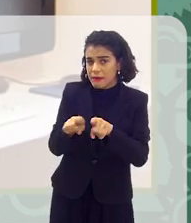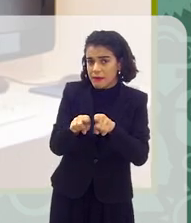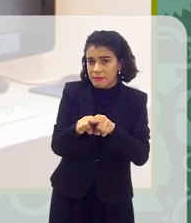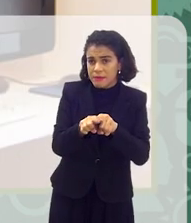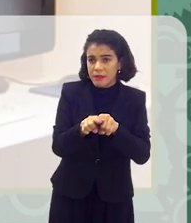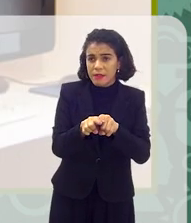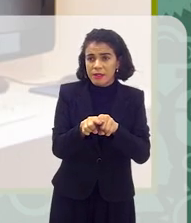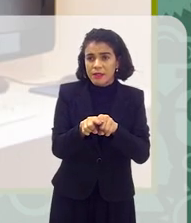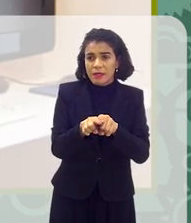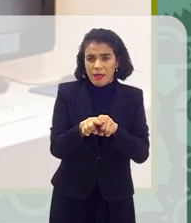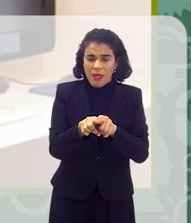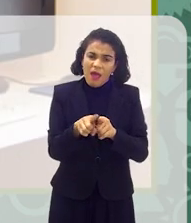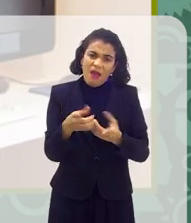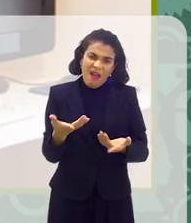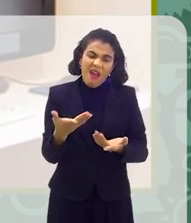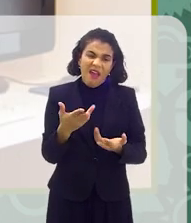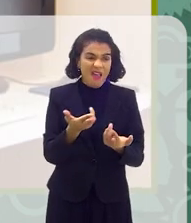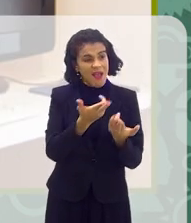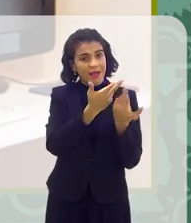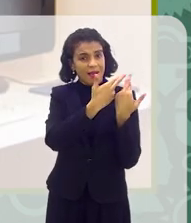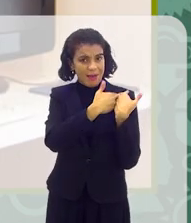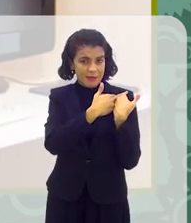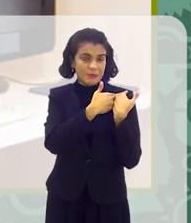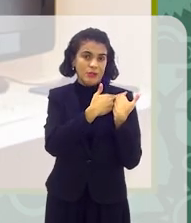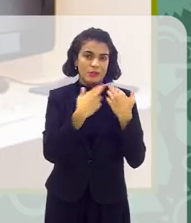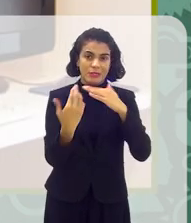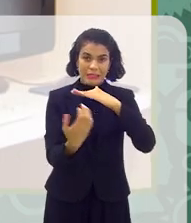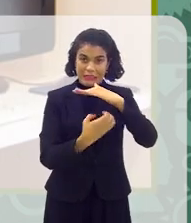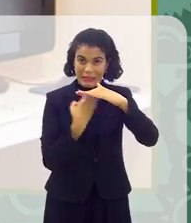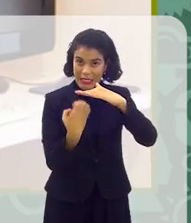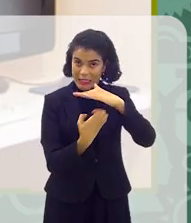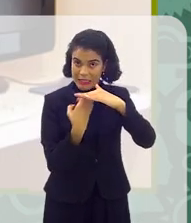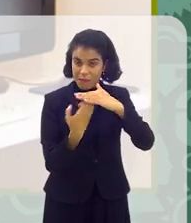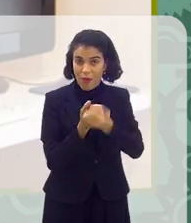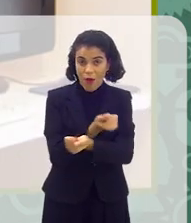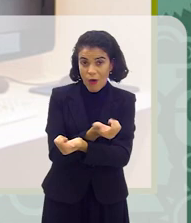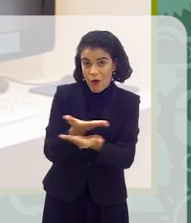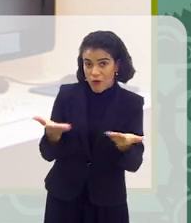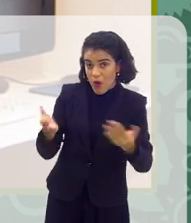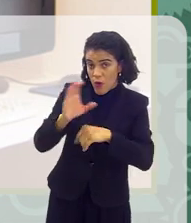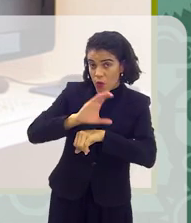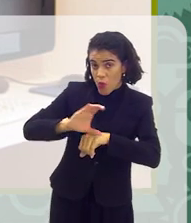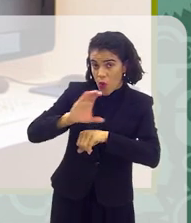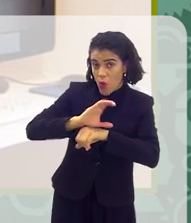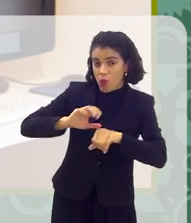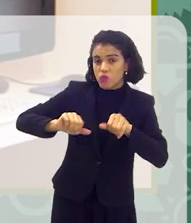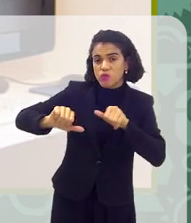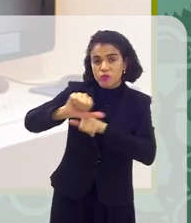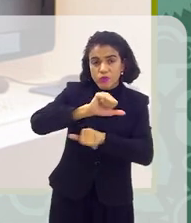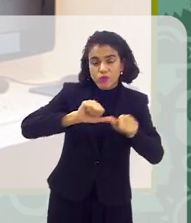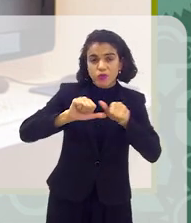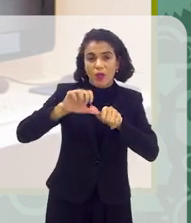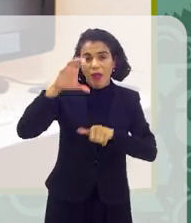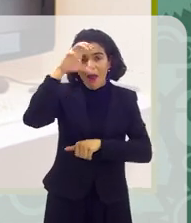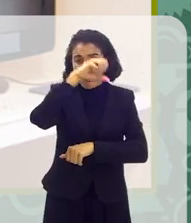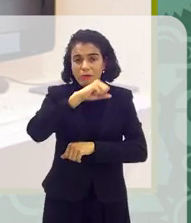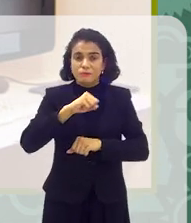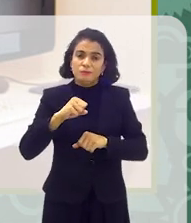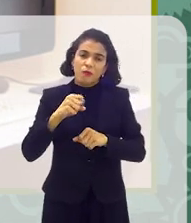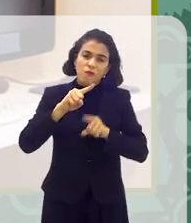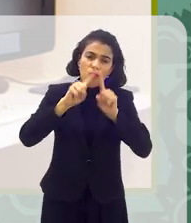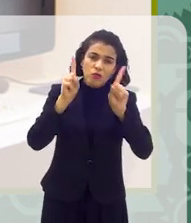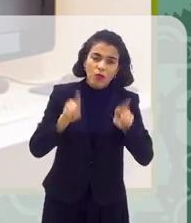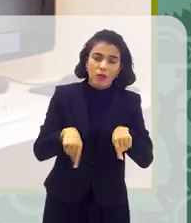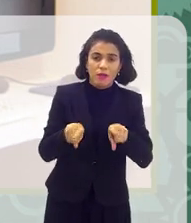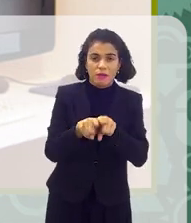acredita também que acaba sendo um pouco de responsabilidade das empresas oferecer cursos de atualização, tanto para